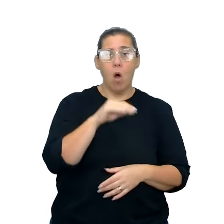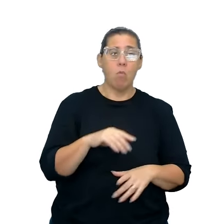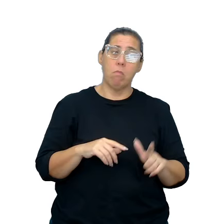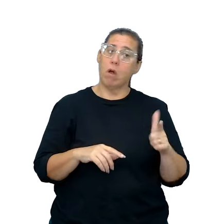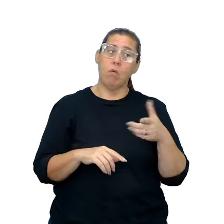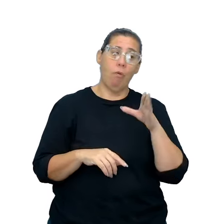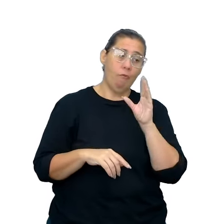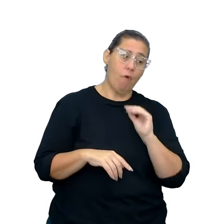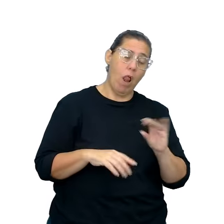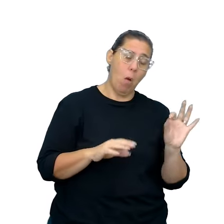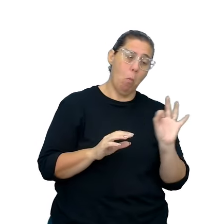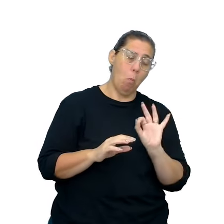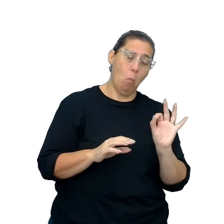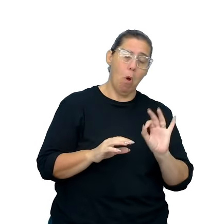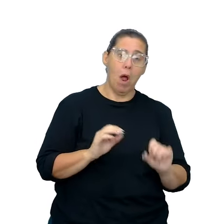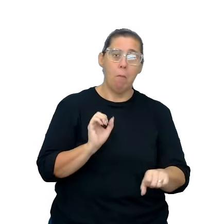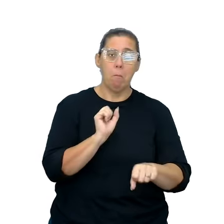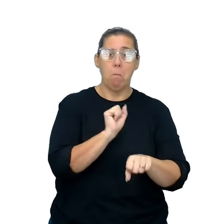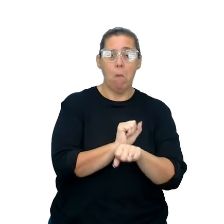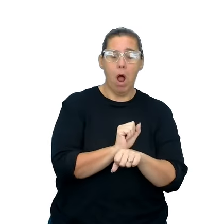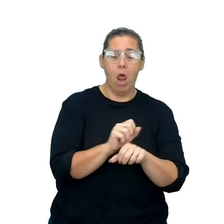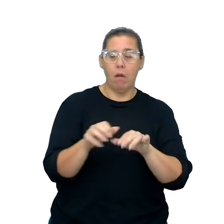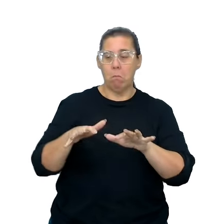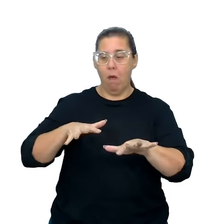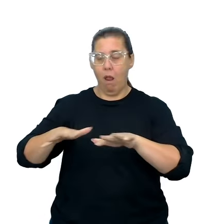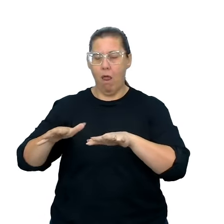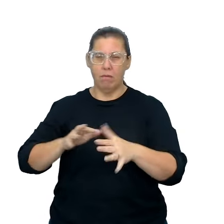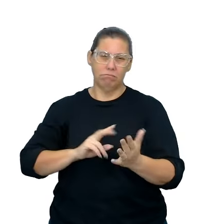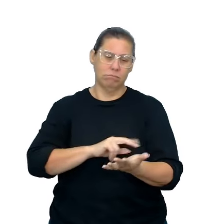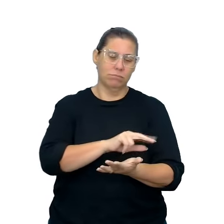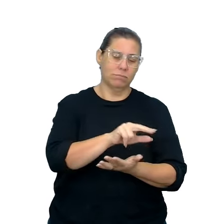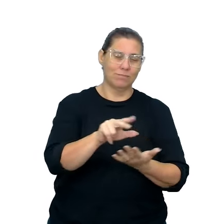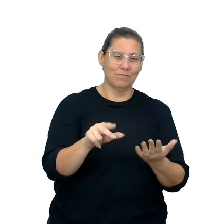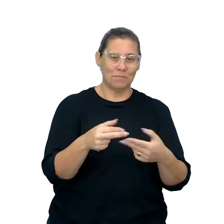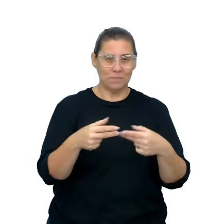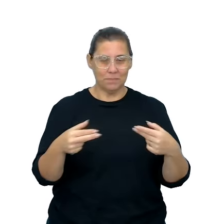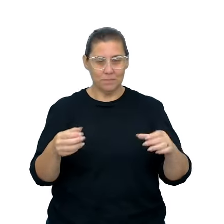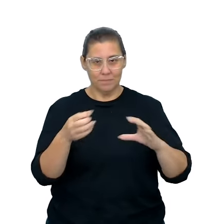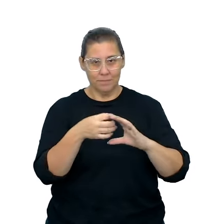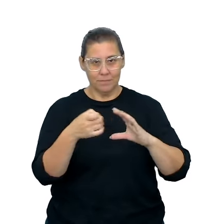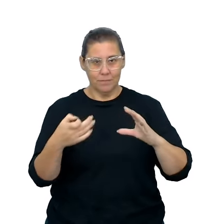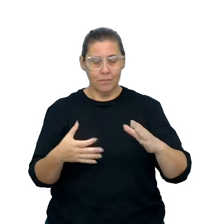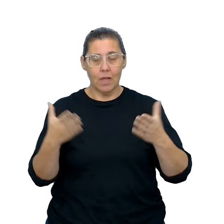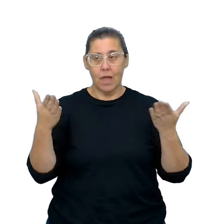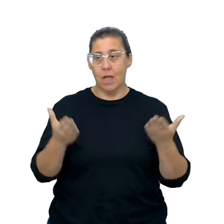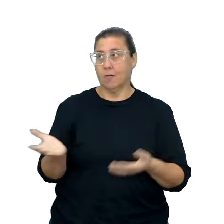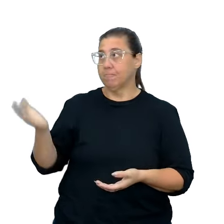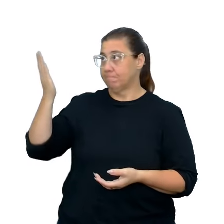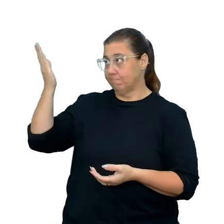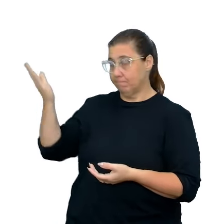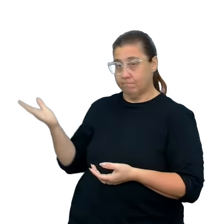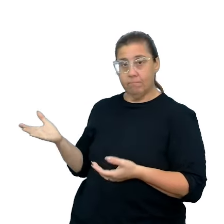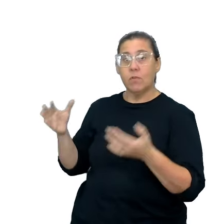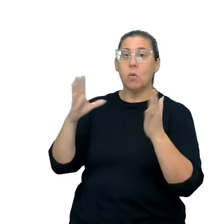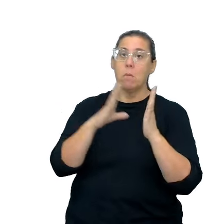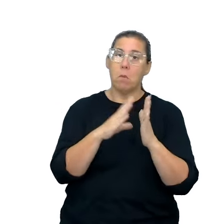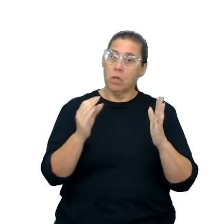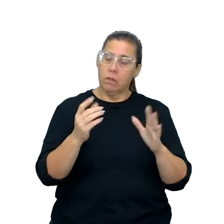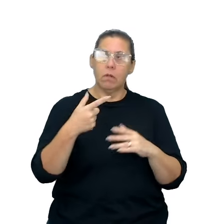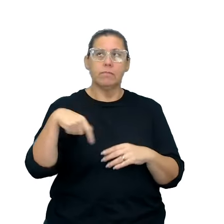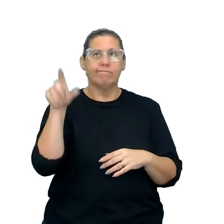verbal, imagens estáticas, em movimentos e muitos outros elementos, tá bom? Aqui é apenas um modelo para que nós